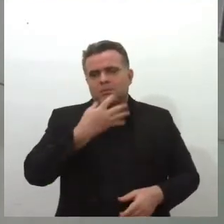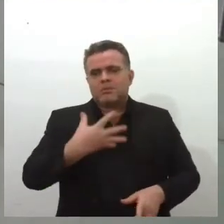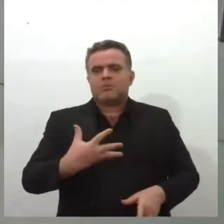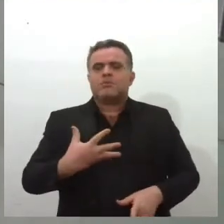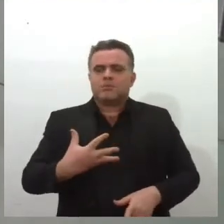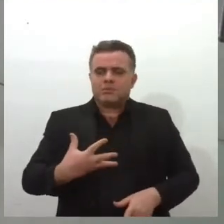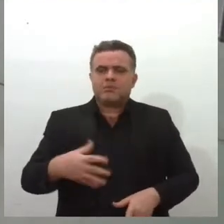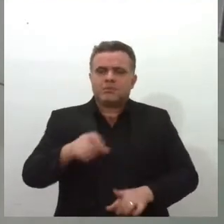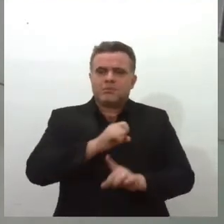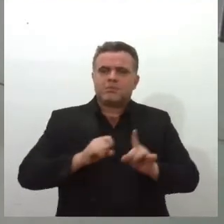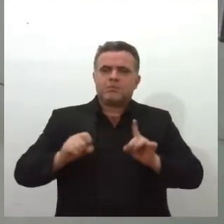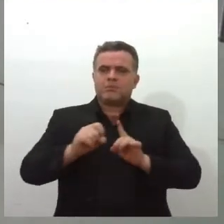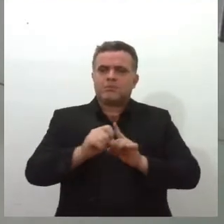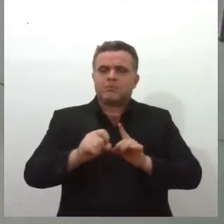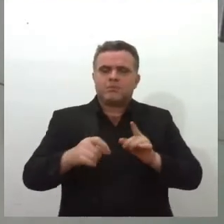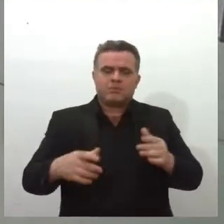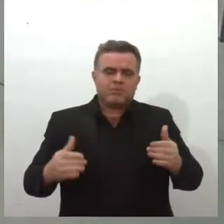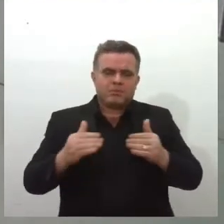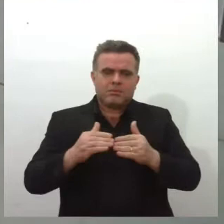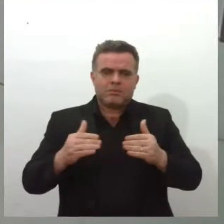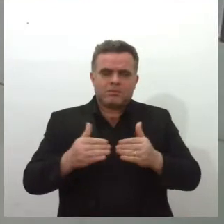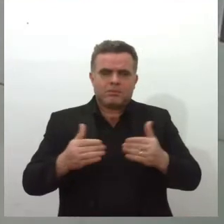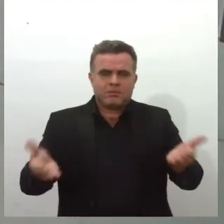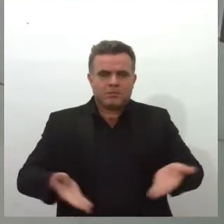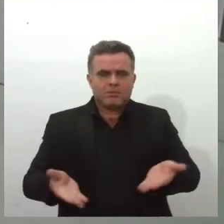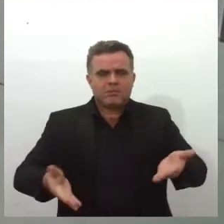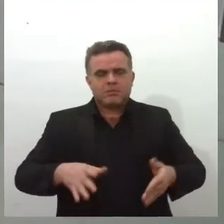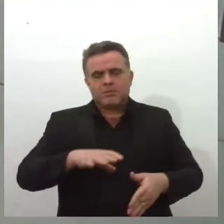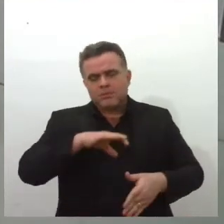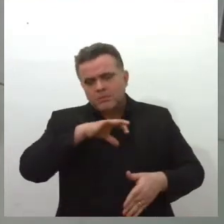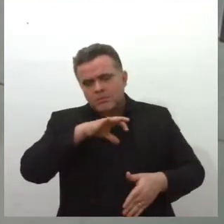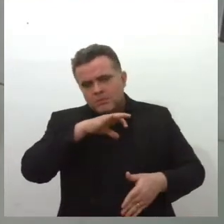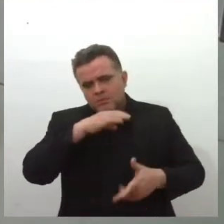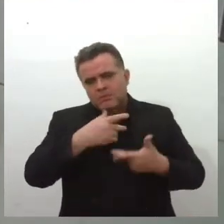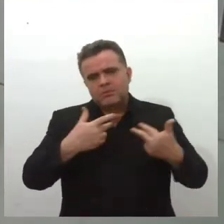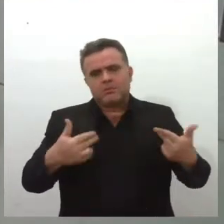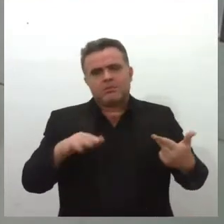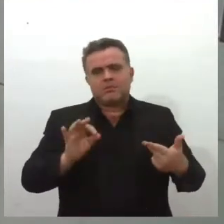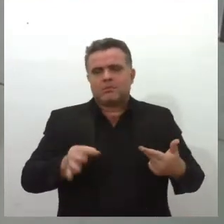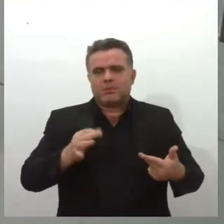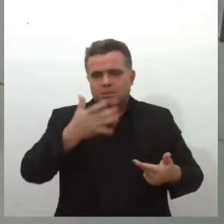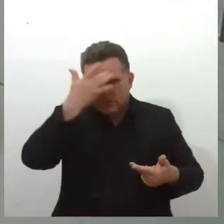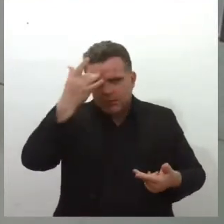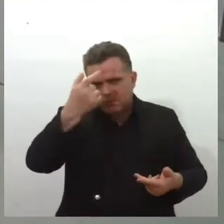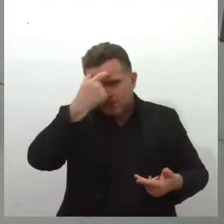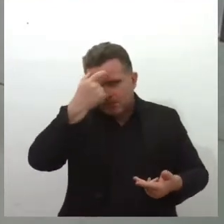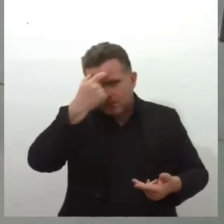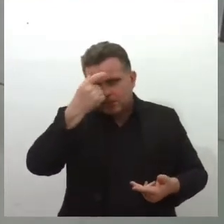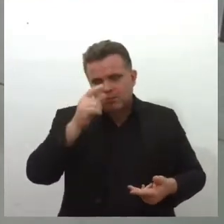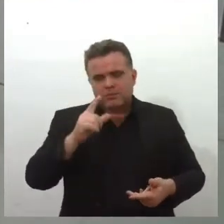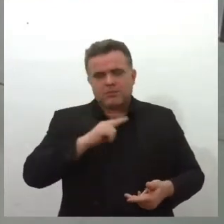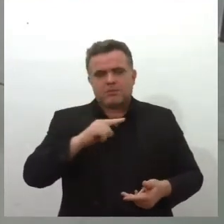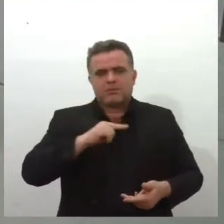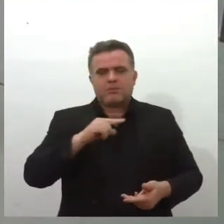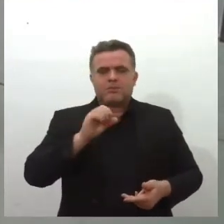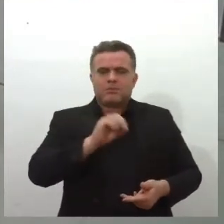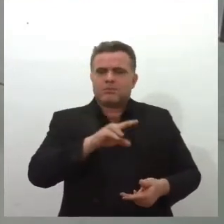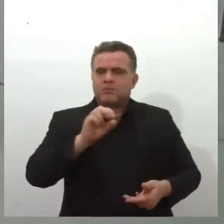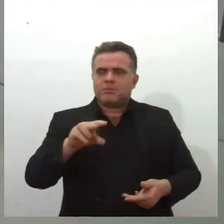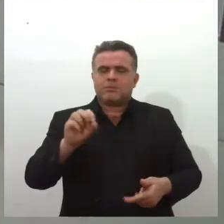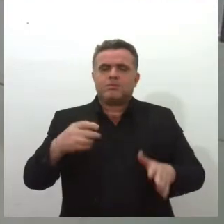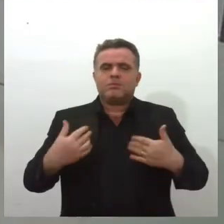nossa sociedade no que se refere à causa animal? As pessoas estão mais conscientes? Sim. Sim, as pessoas estão muito